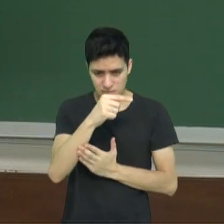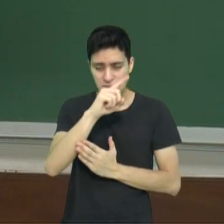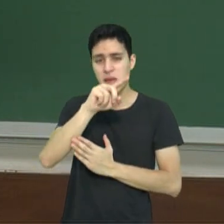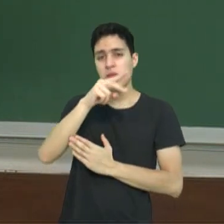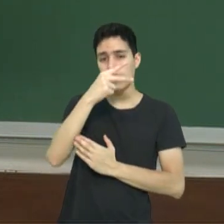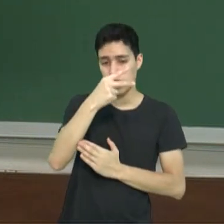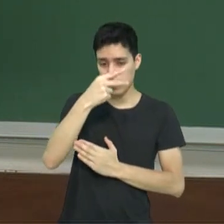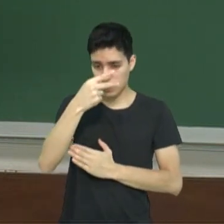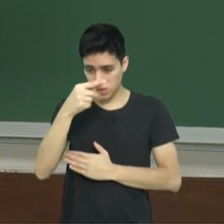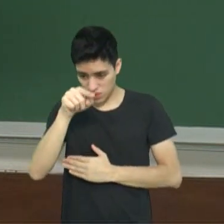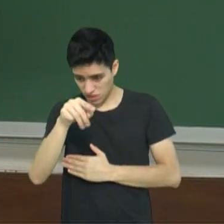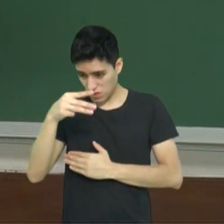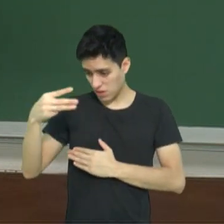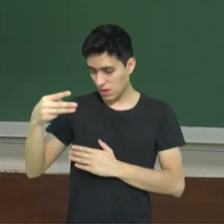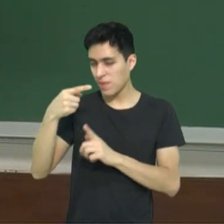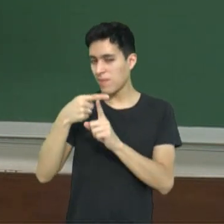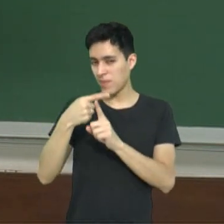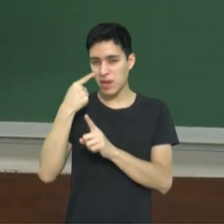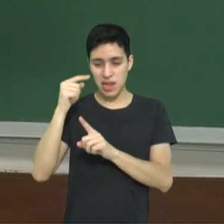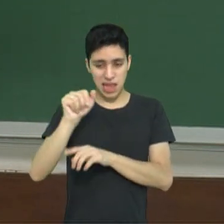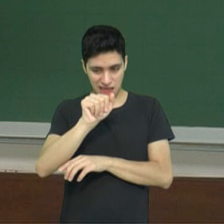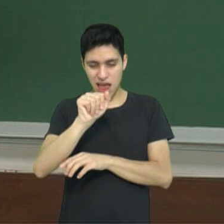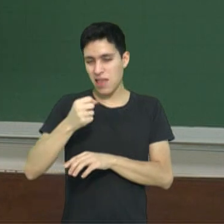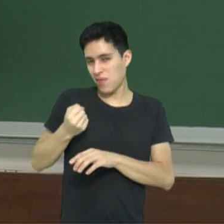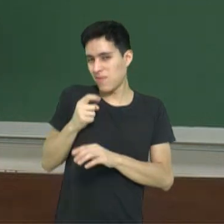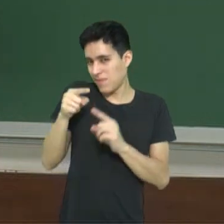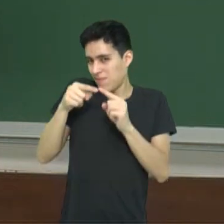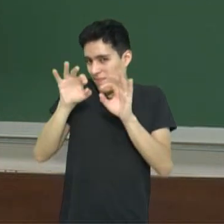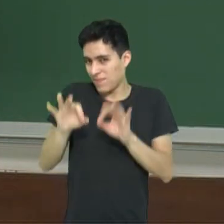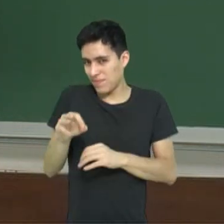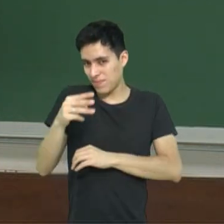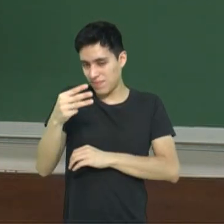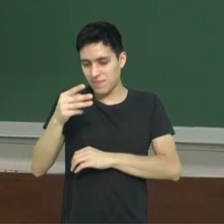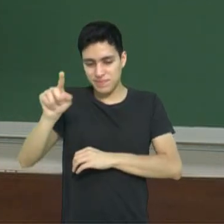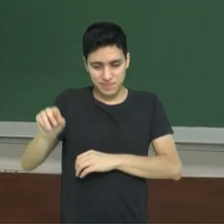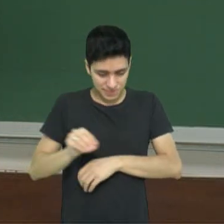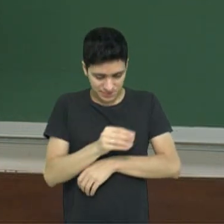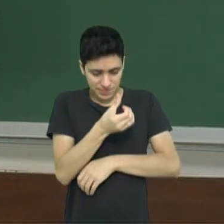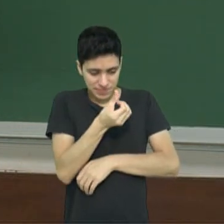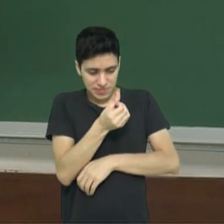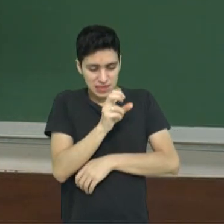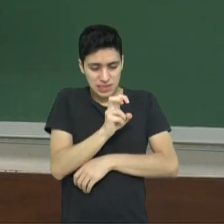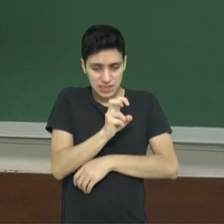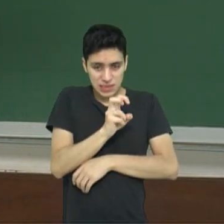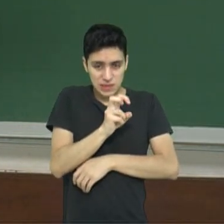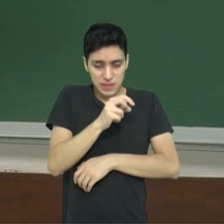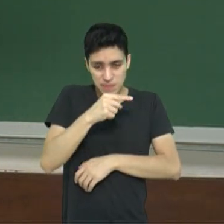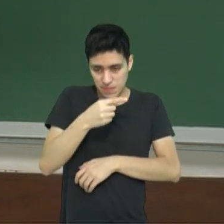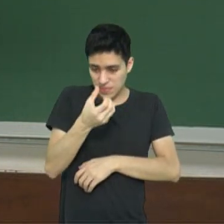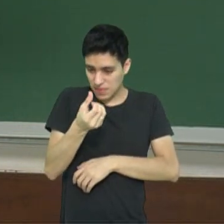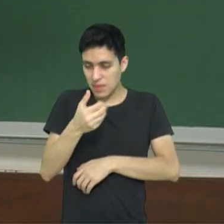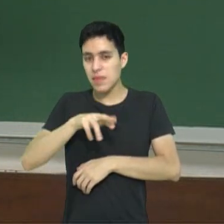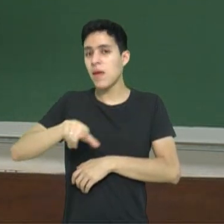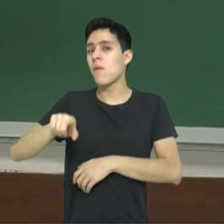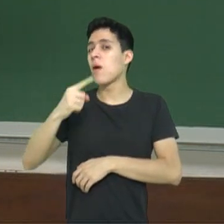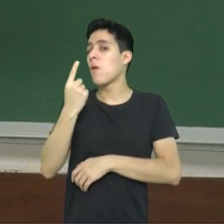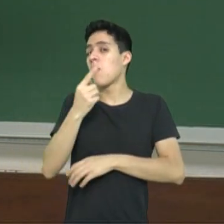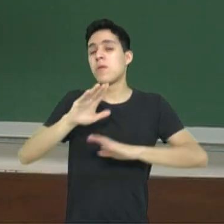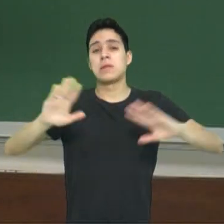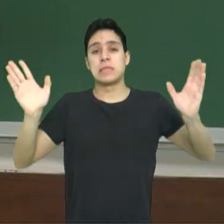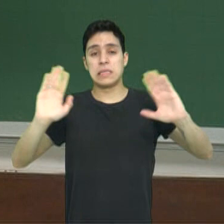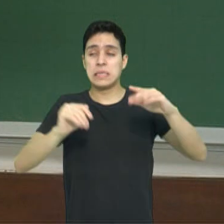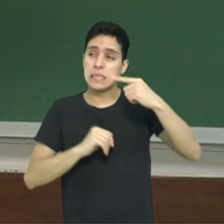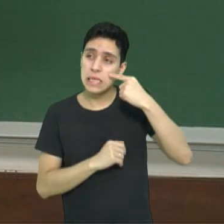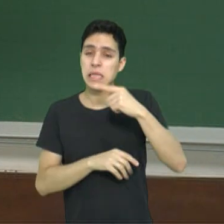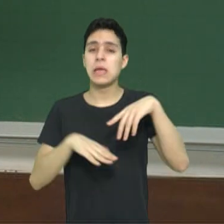2 vezes 3, porque o A vale 3, dá 6. 5 menos 6 é? Não é 1. Presta atenção